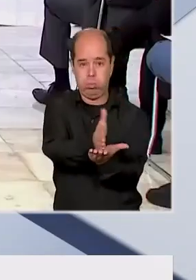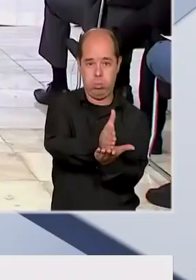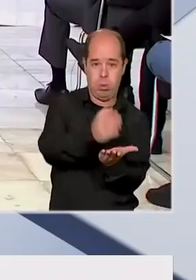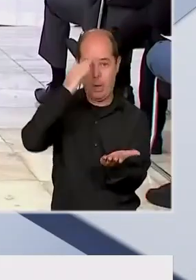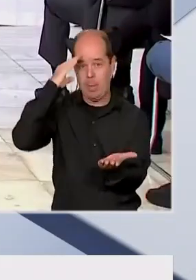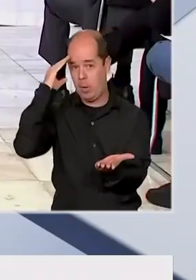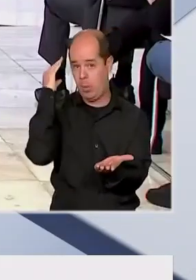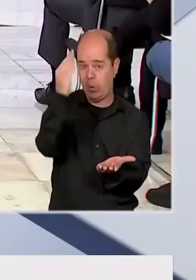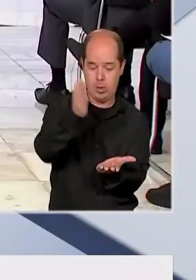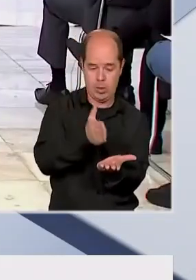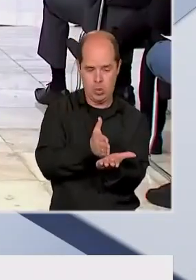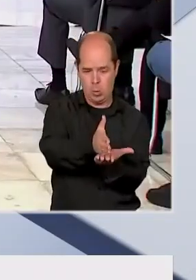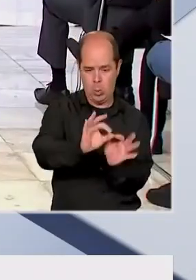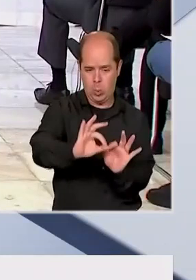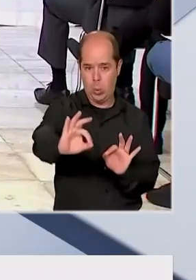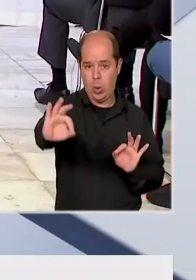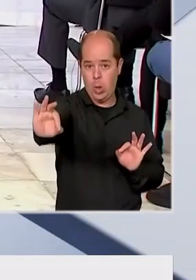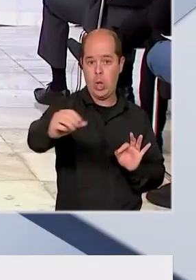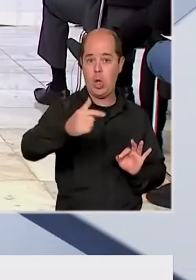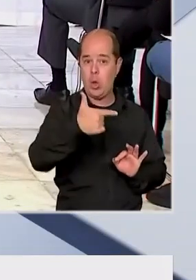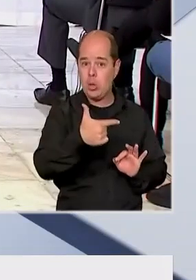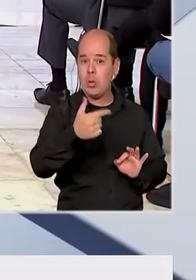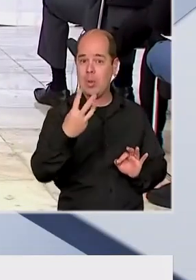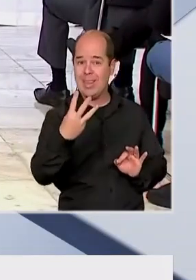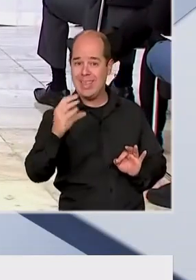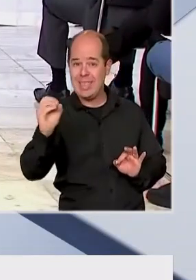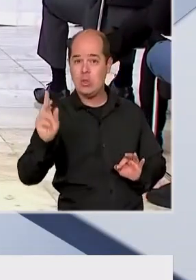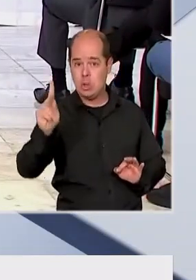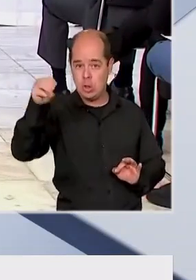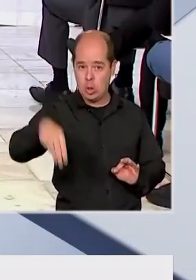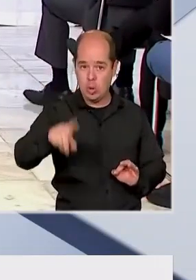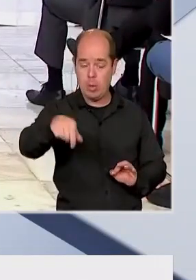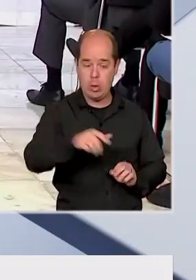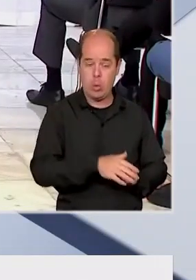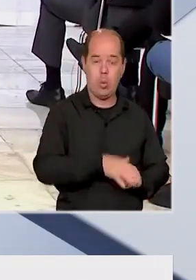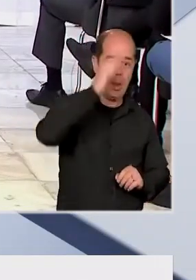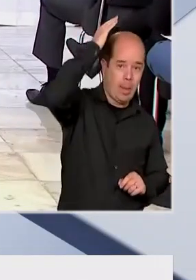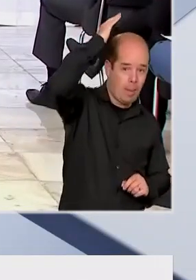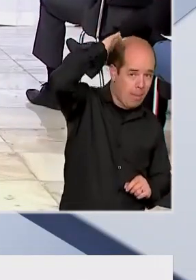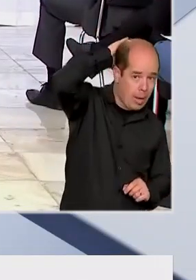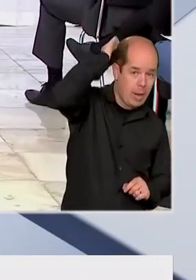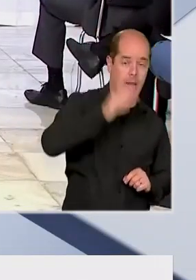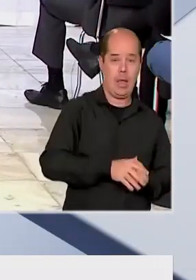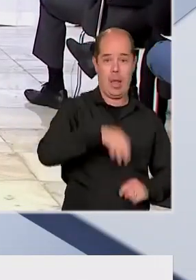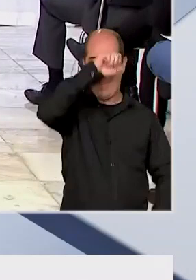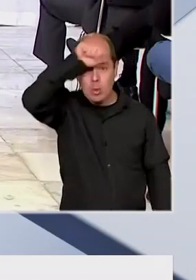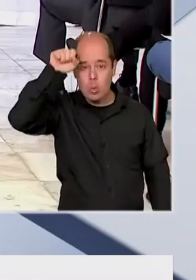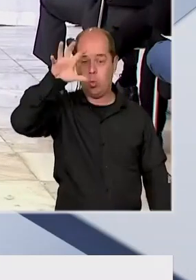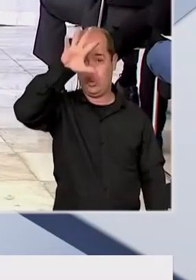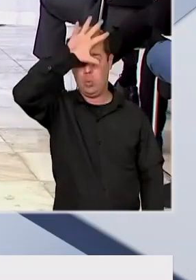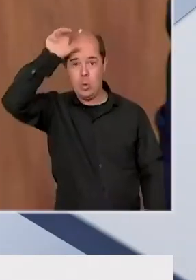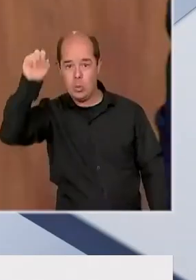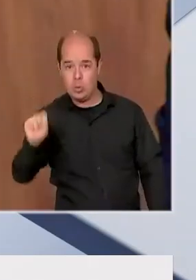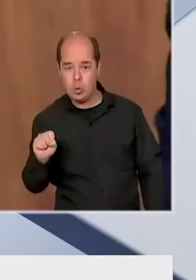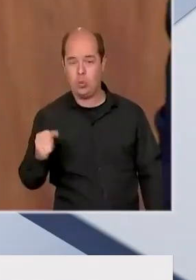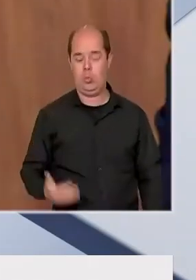sentido nenhum a gente ter uma força de segurança desconectada da outra se o problema